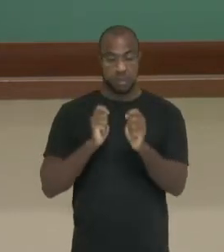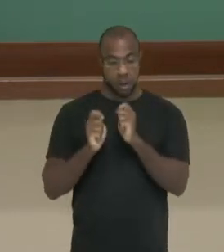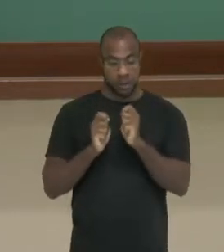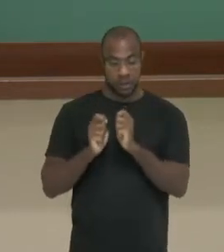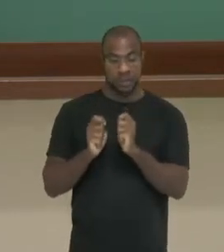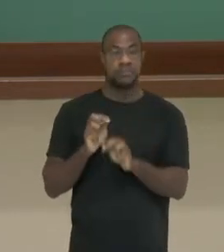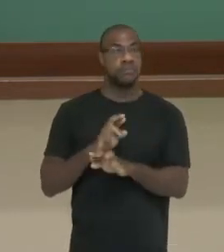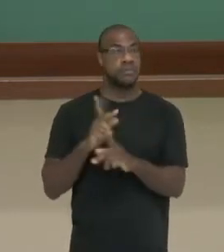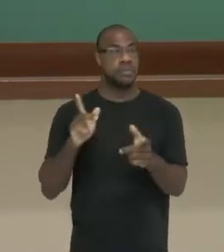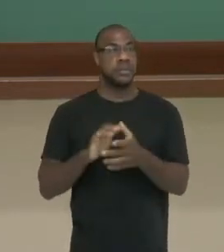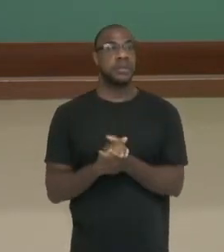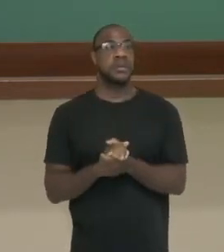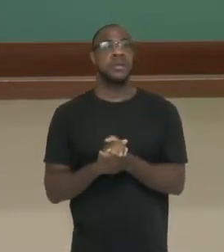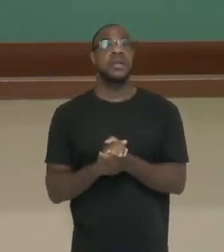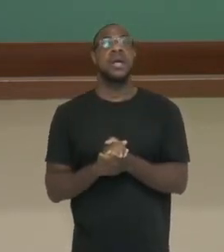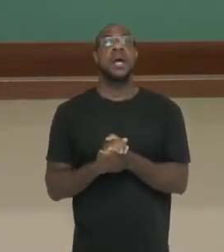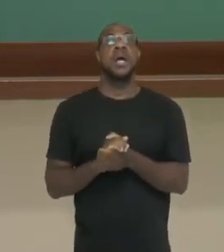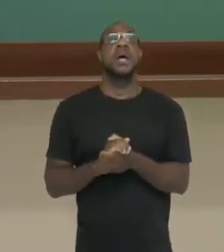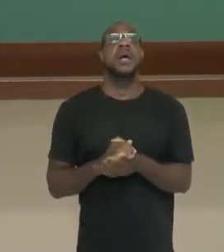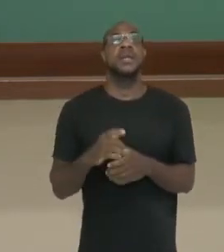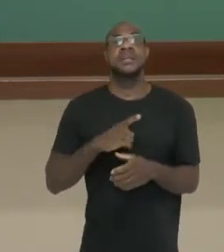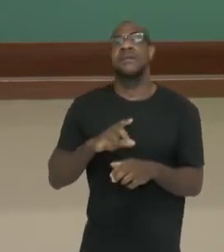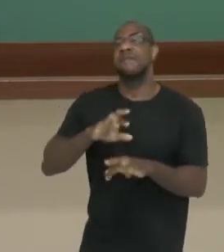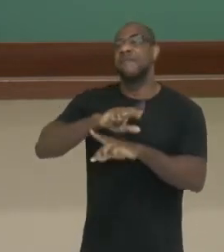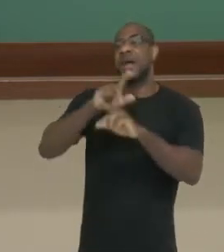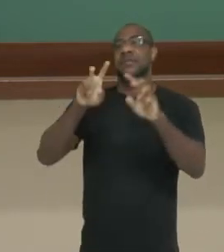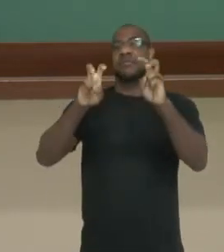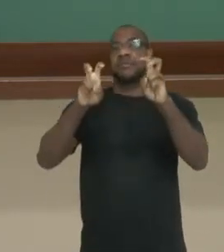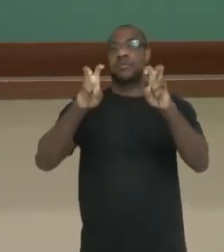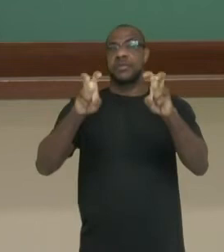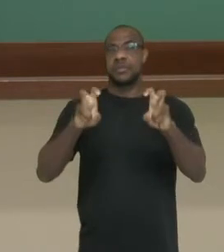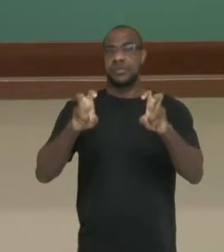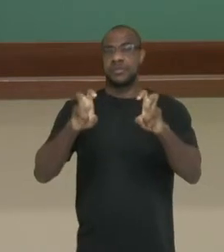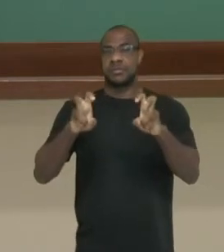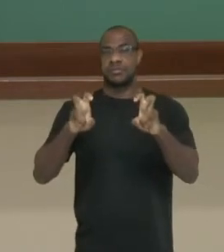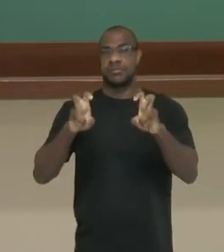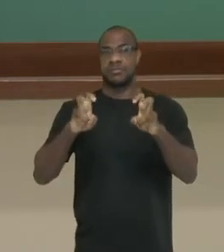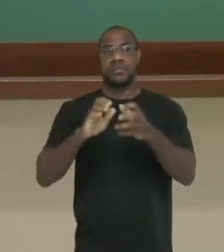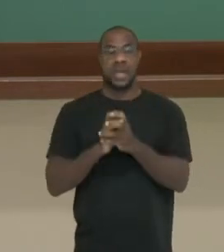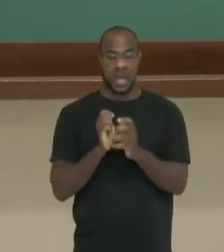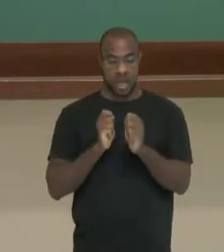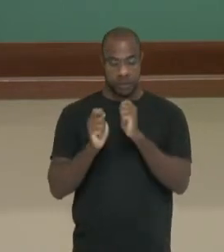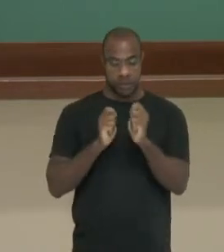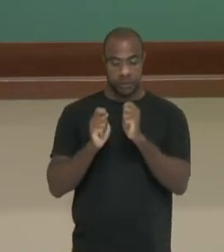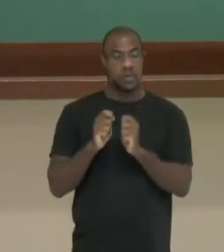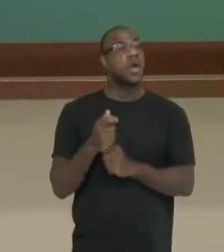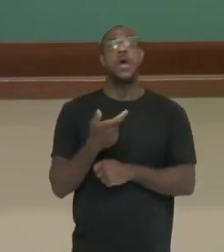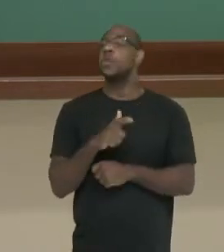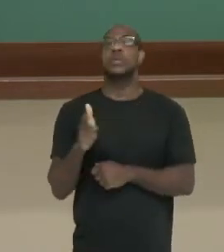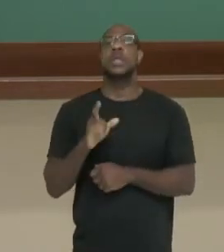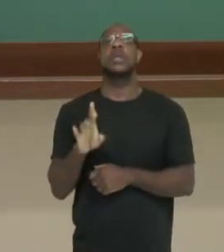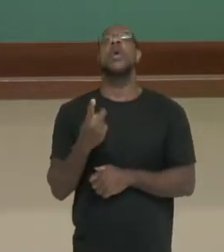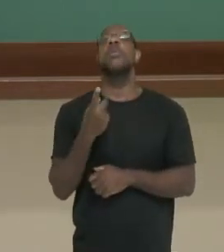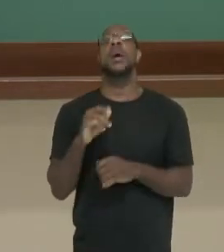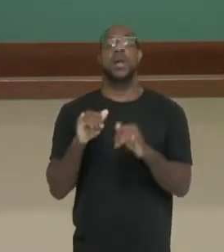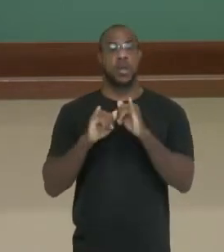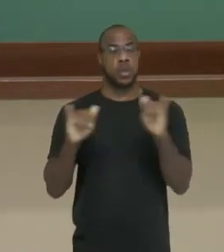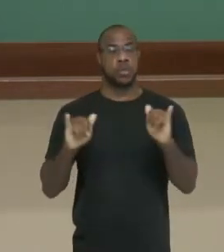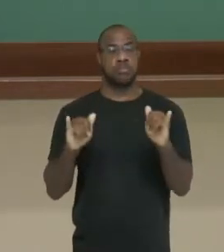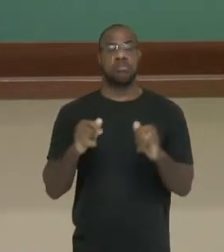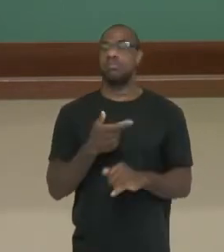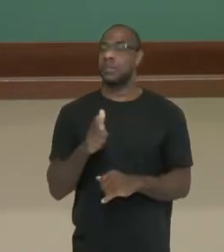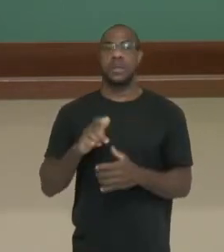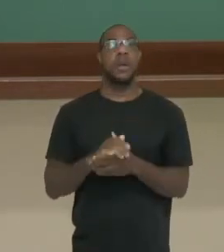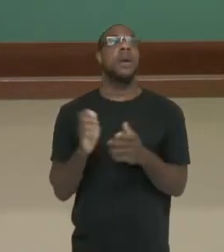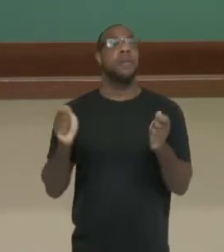que há a presença de vários subtítulos, né? Então, numa reportagem, você não tem somente uma notícia, né? Mas você